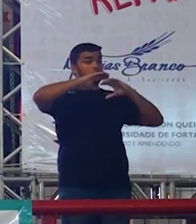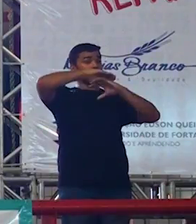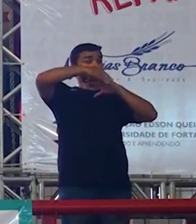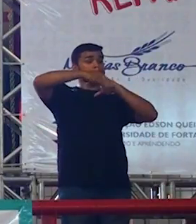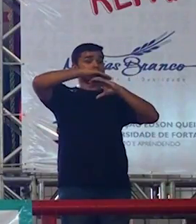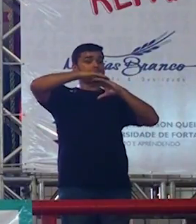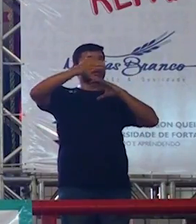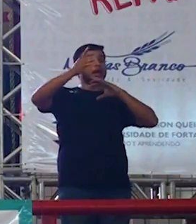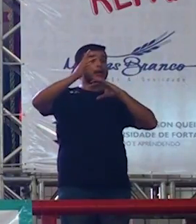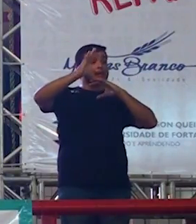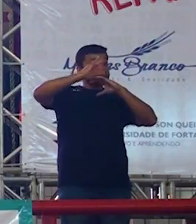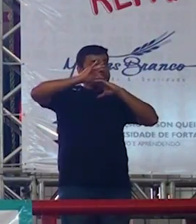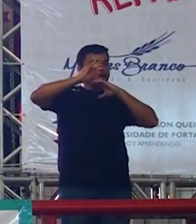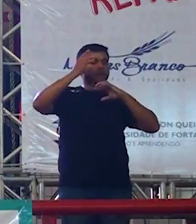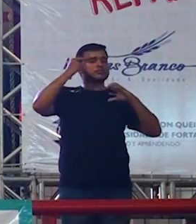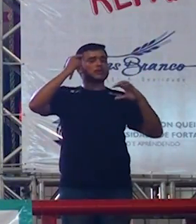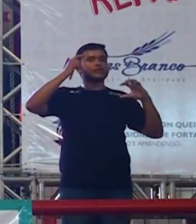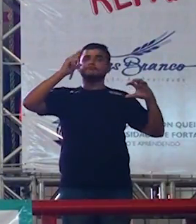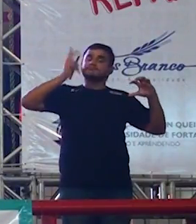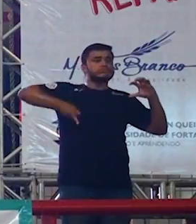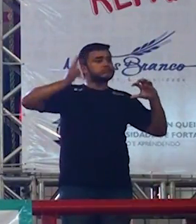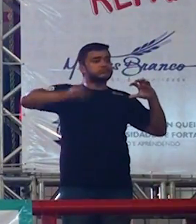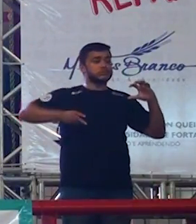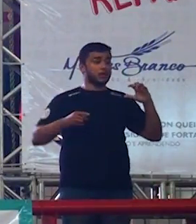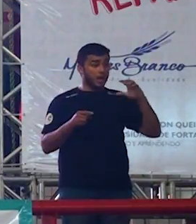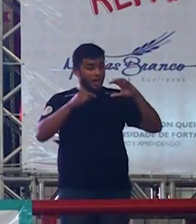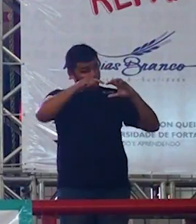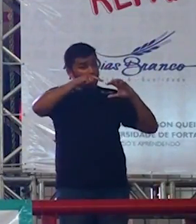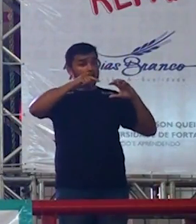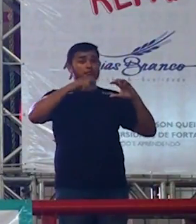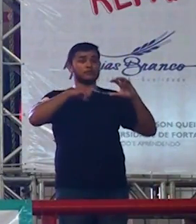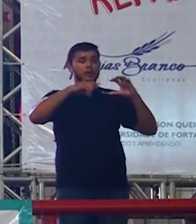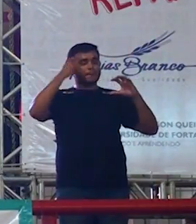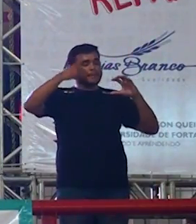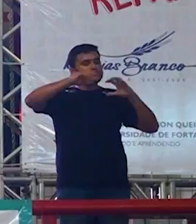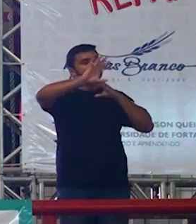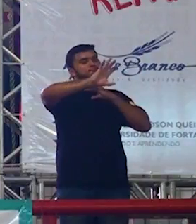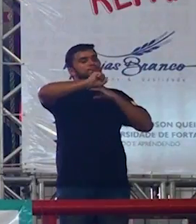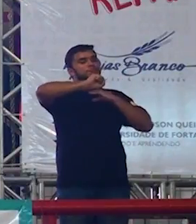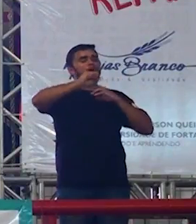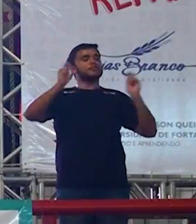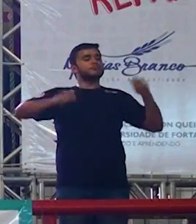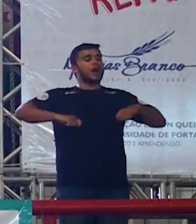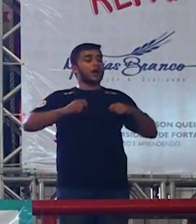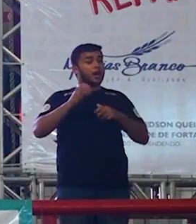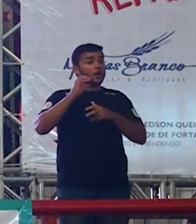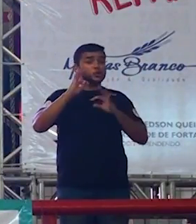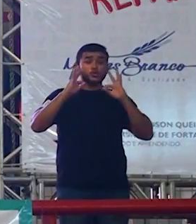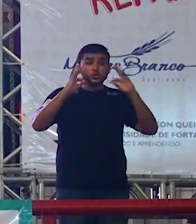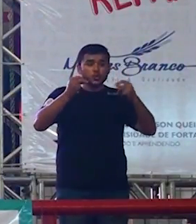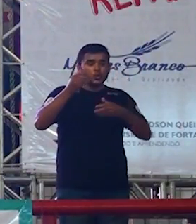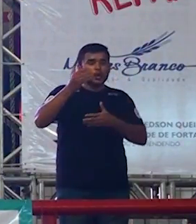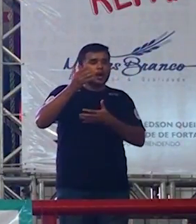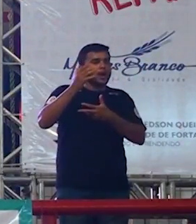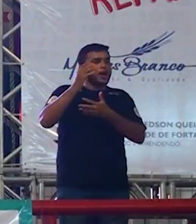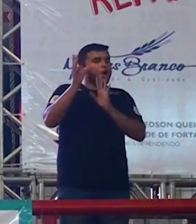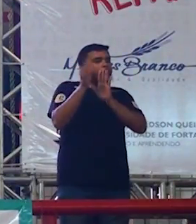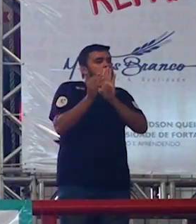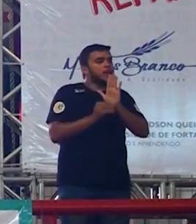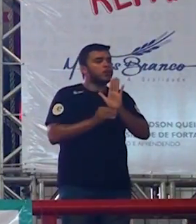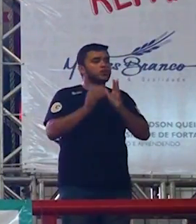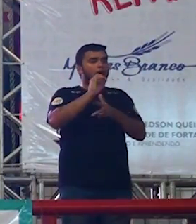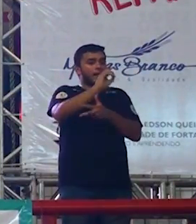queremos gravar os conteúdos da prova do Enem, no nosso córtex, porque o que fica no córtex